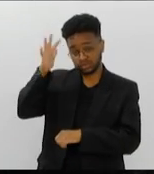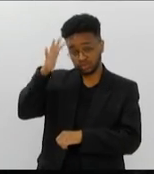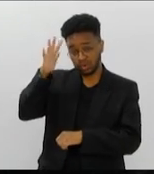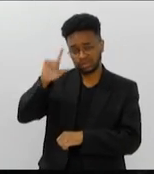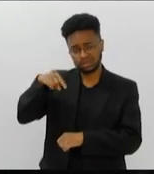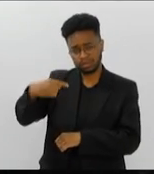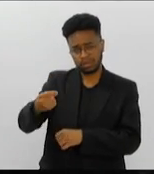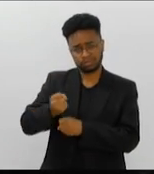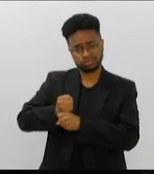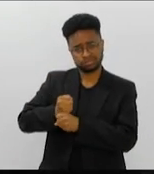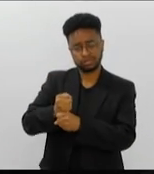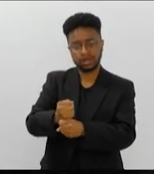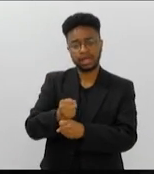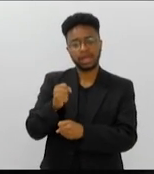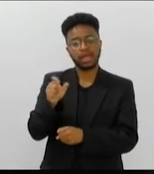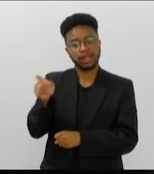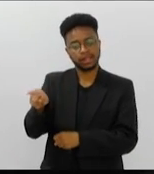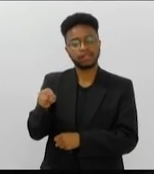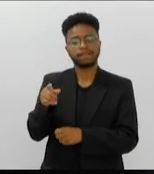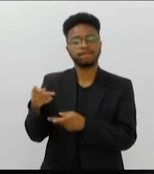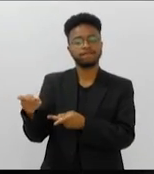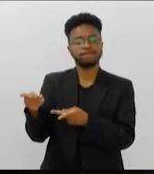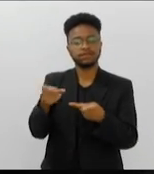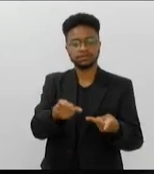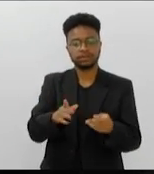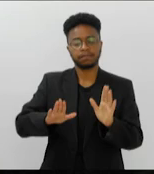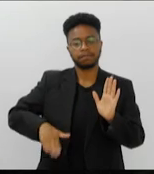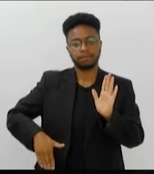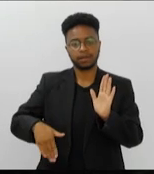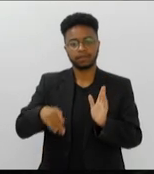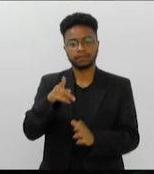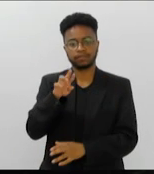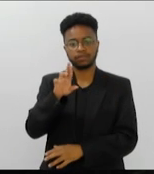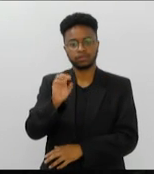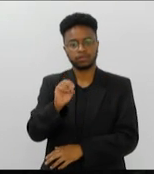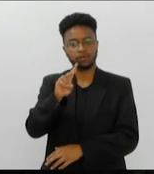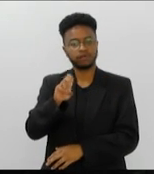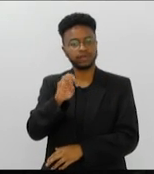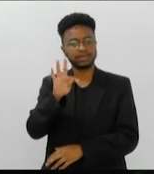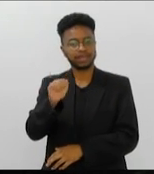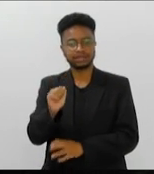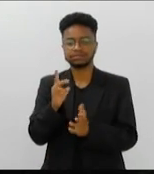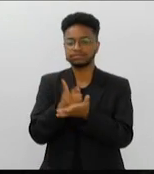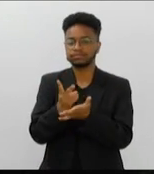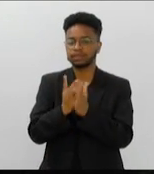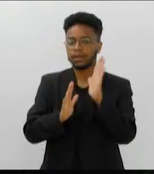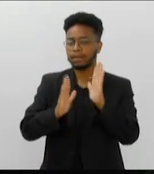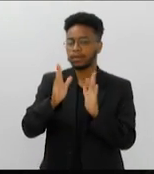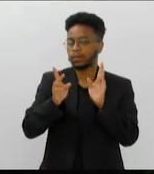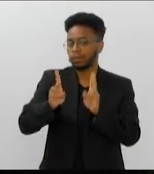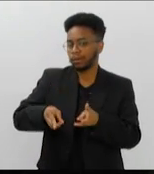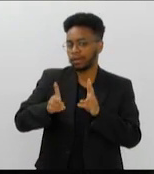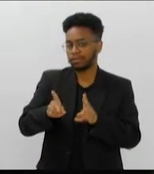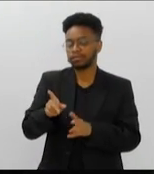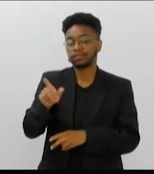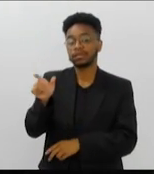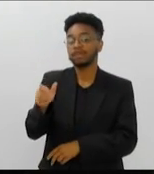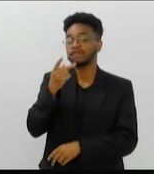muitos anos, Dindim visitando o seu João na Praia do Provetá, sempre na mesma época, ele